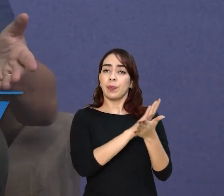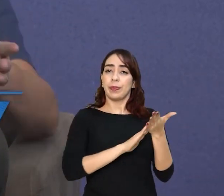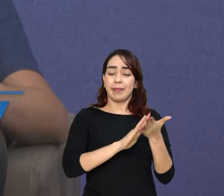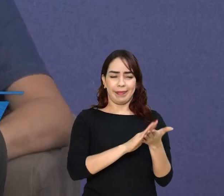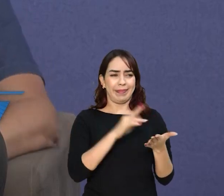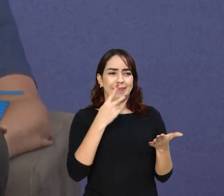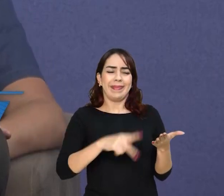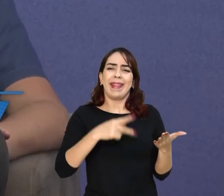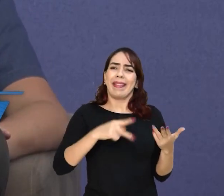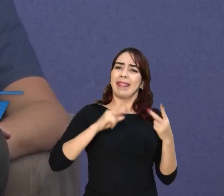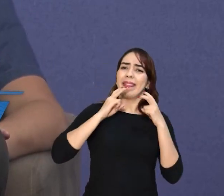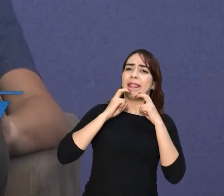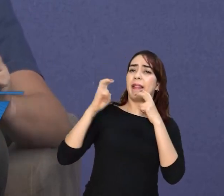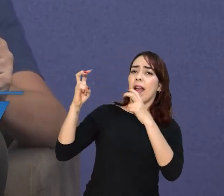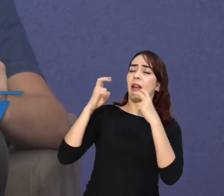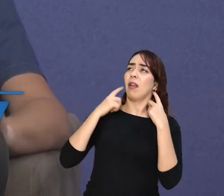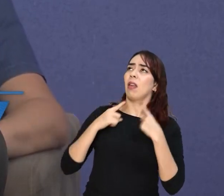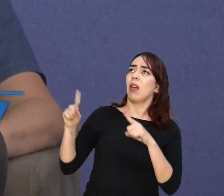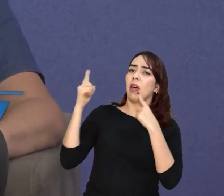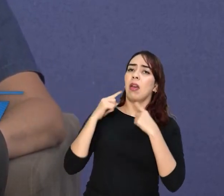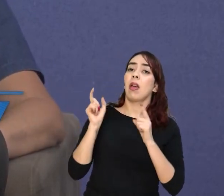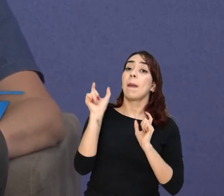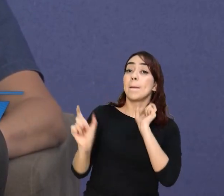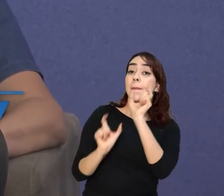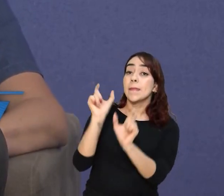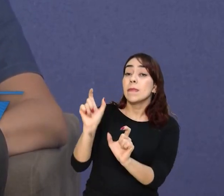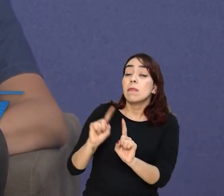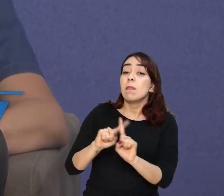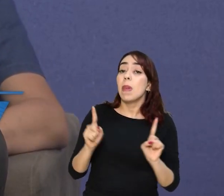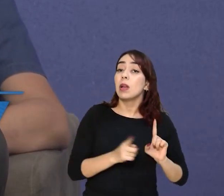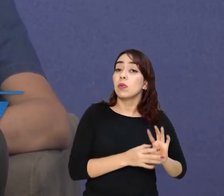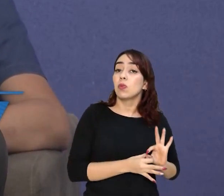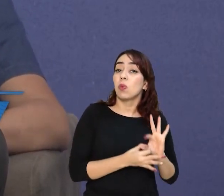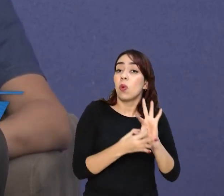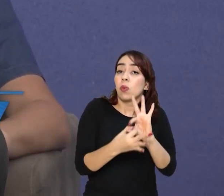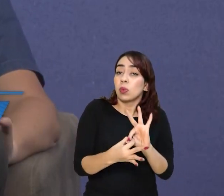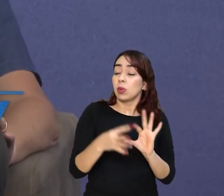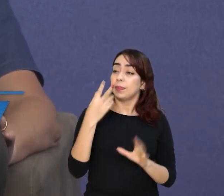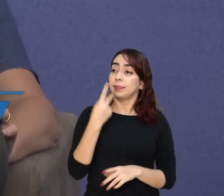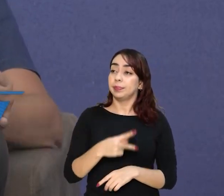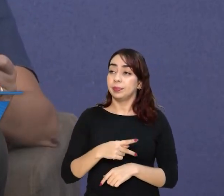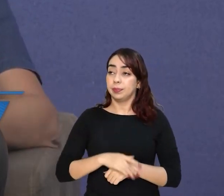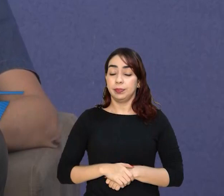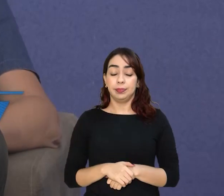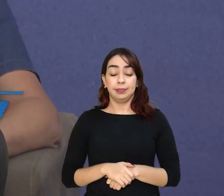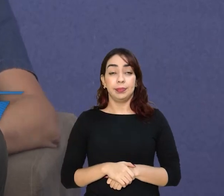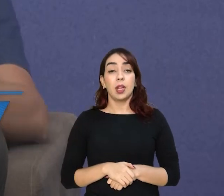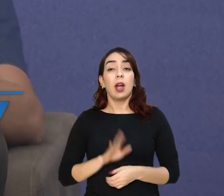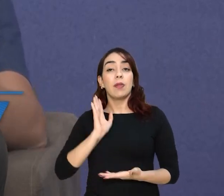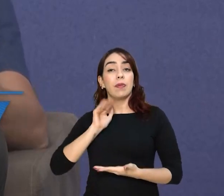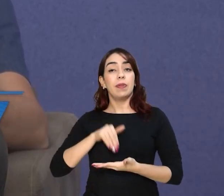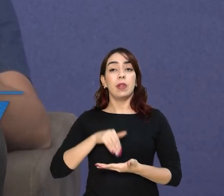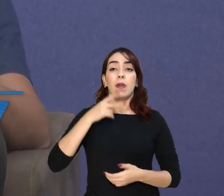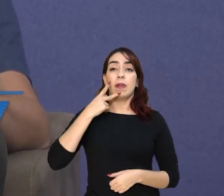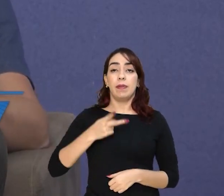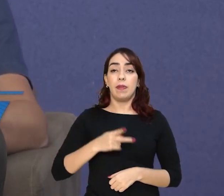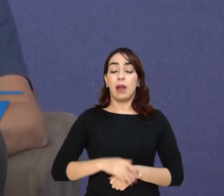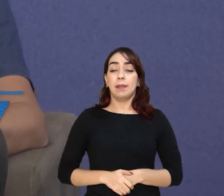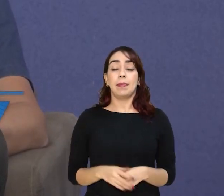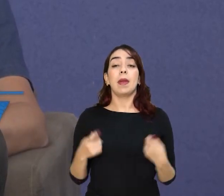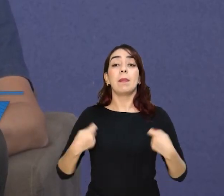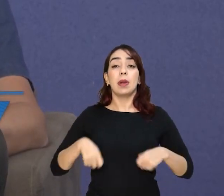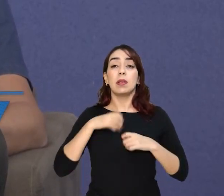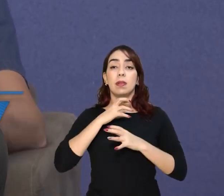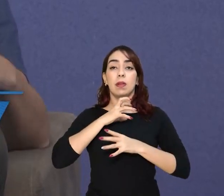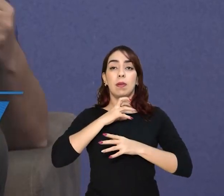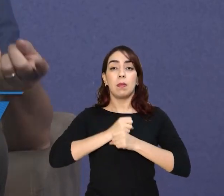a fala dele depois do jogo, ele diz, não, são jogos referência, eu preciso cada vez mais continuar com o meu time, entrosamento, preciso dos